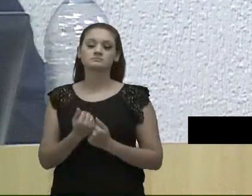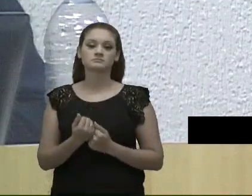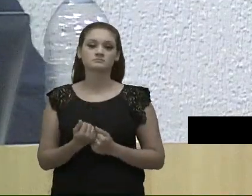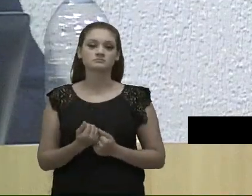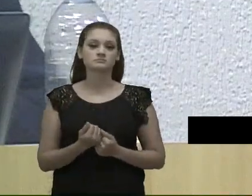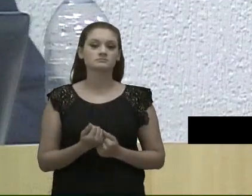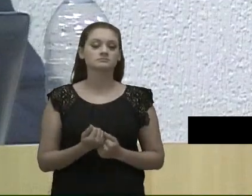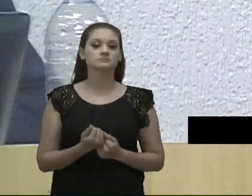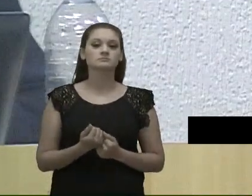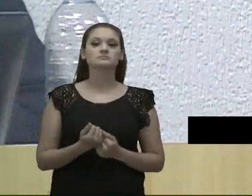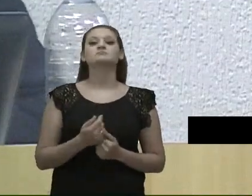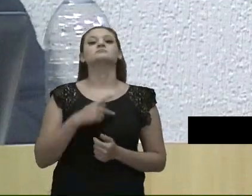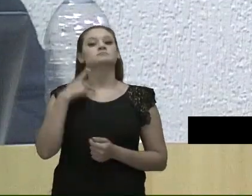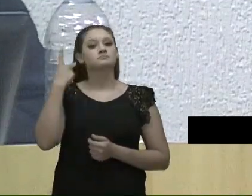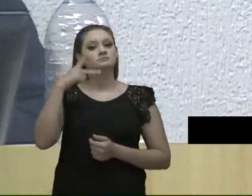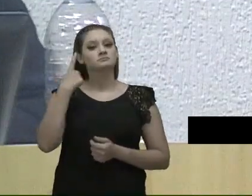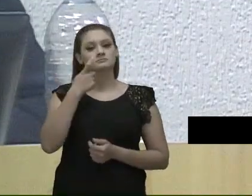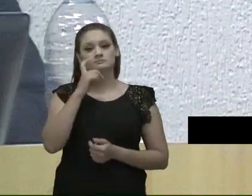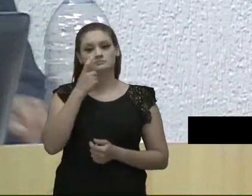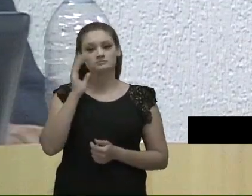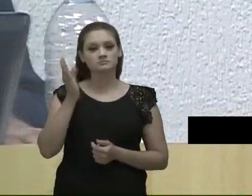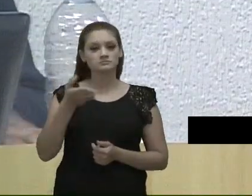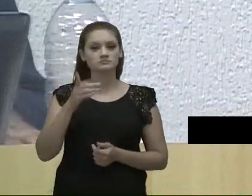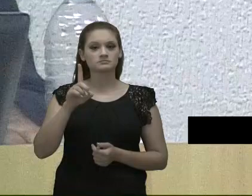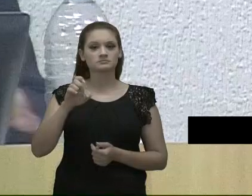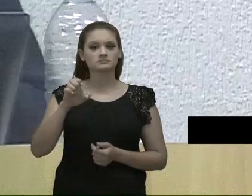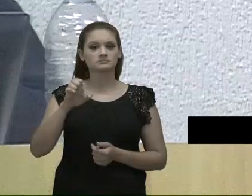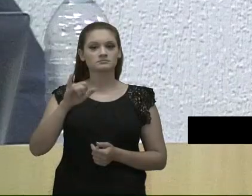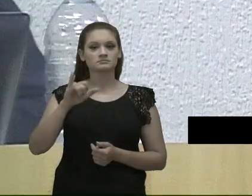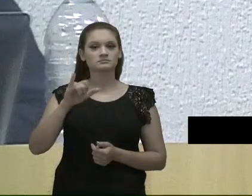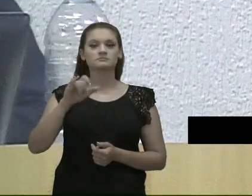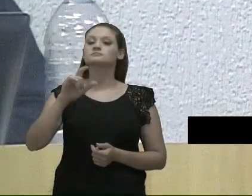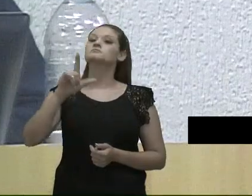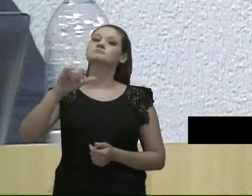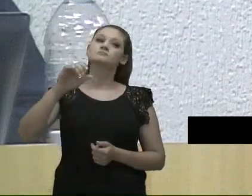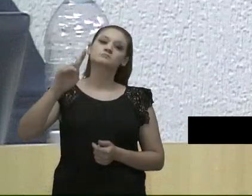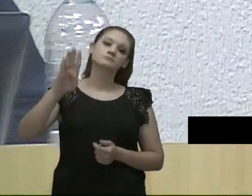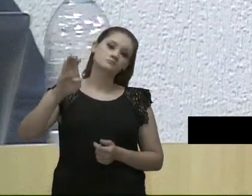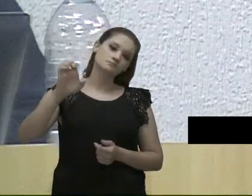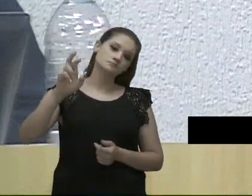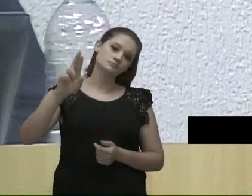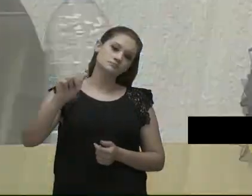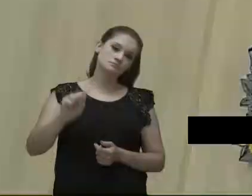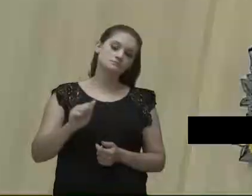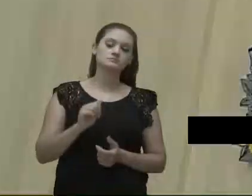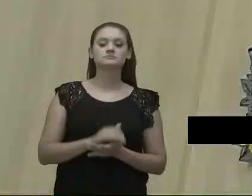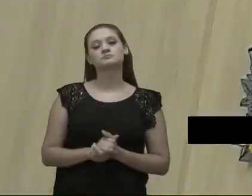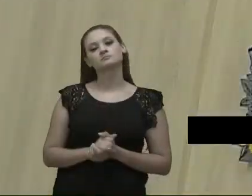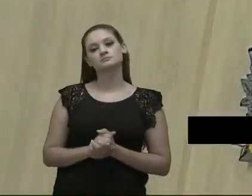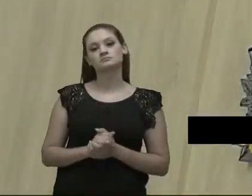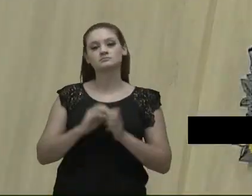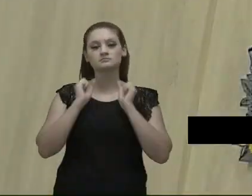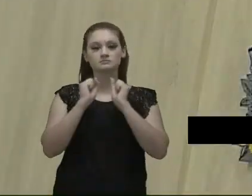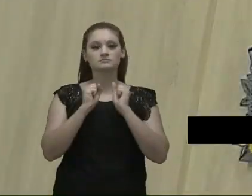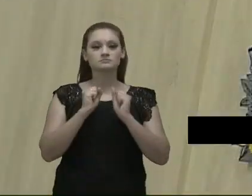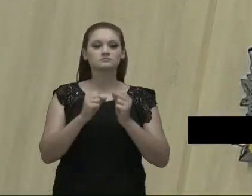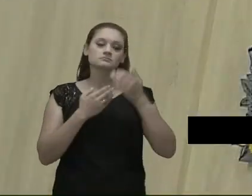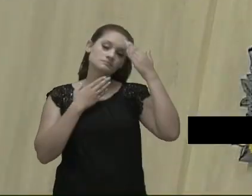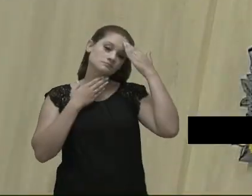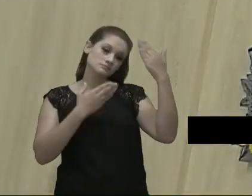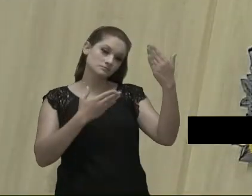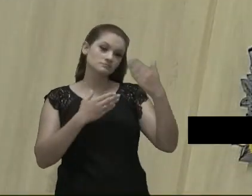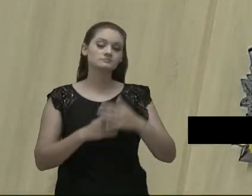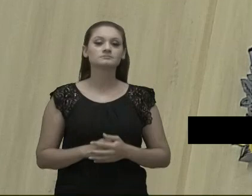for a mesma, vereador Diego, a gente já delibera para fazer o chamamento para poder ouvi-los. Pode ser? Pode, perfeito. Obrigado,